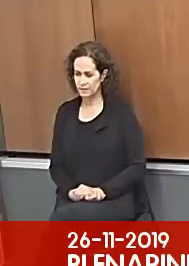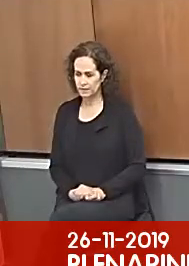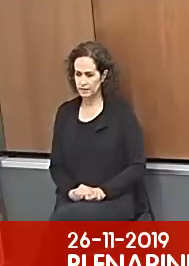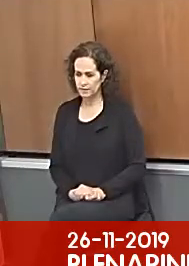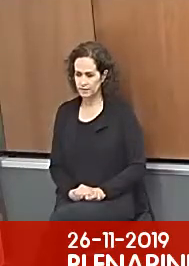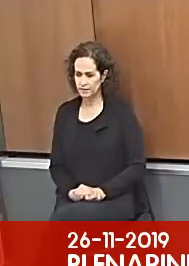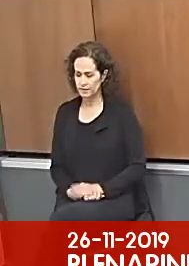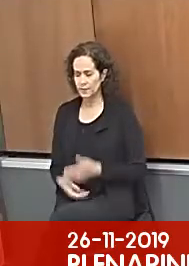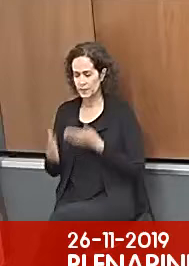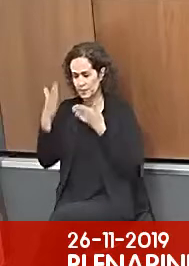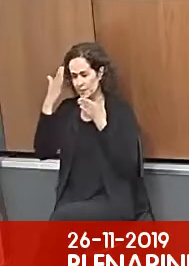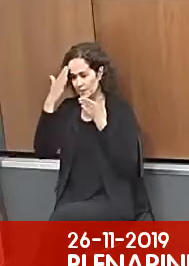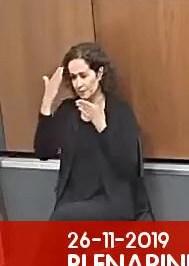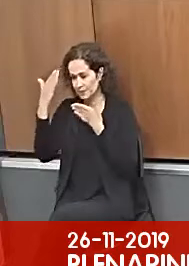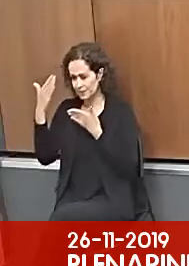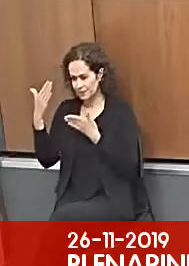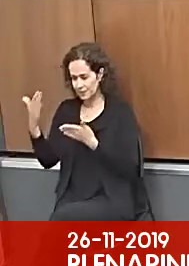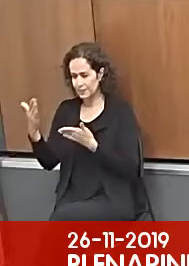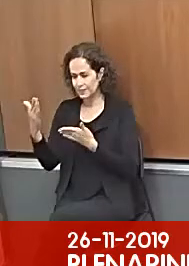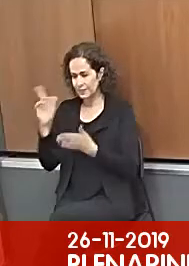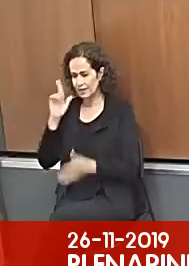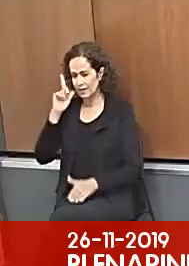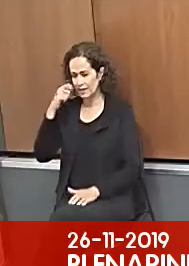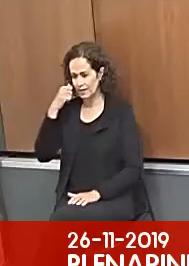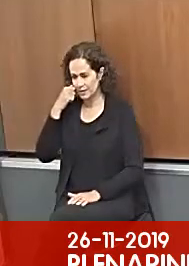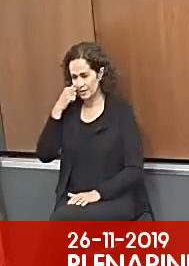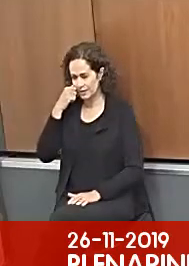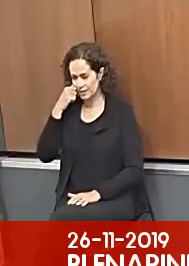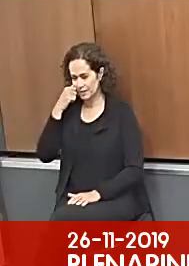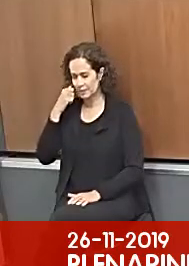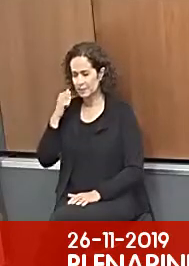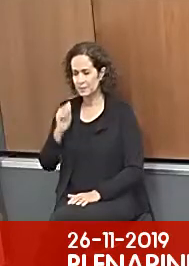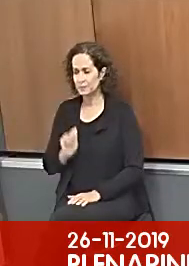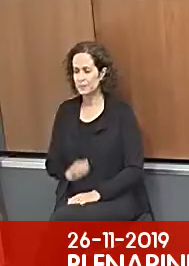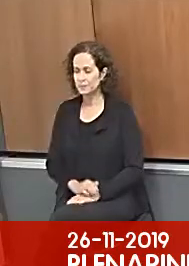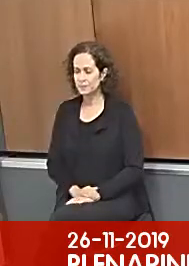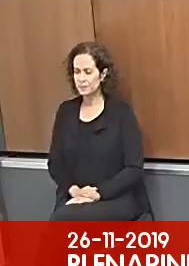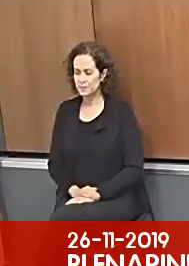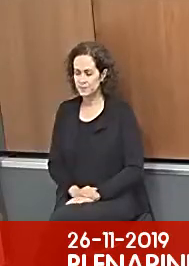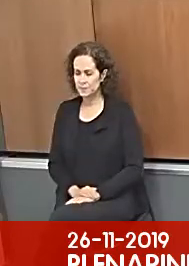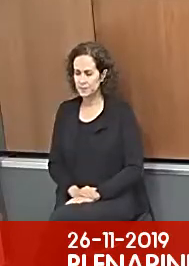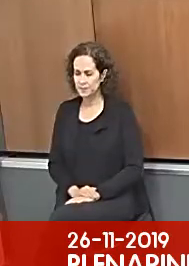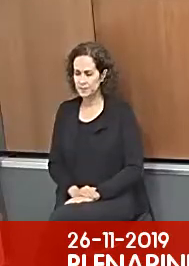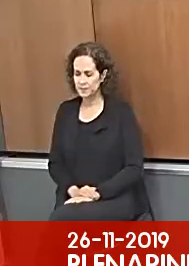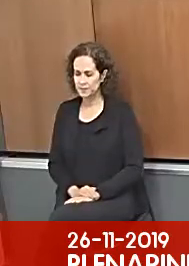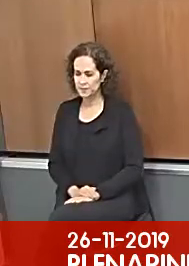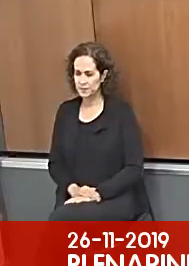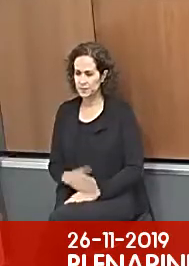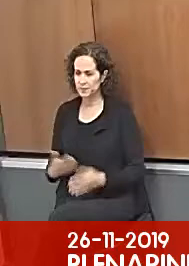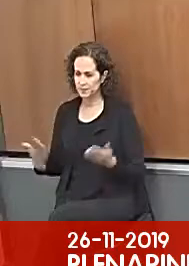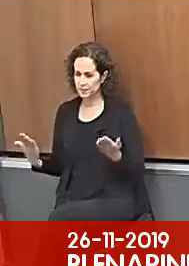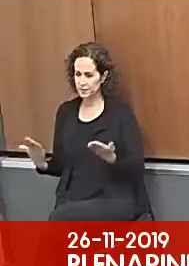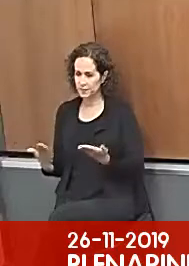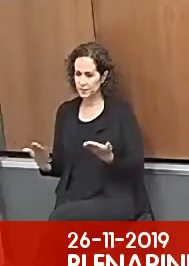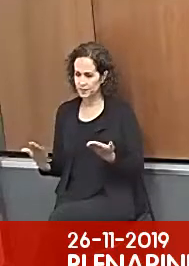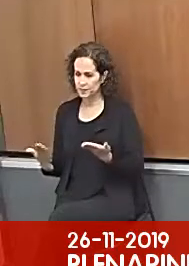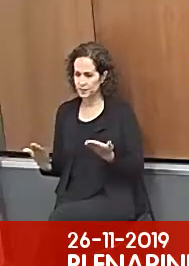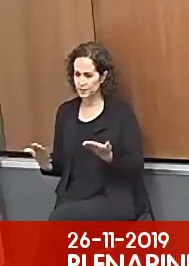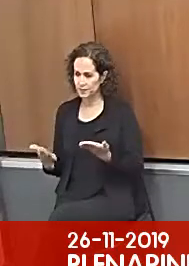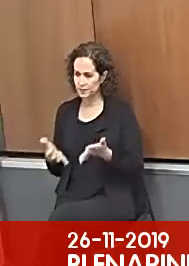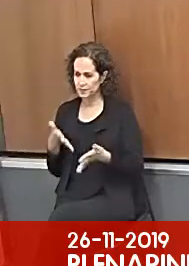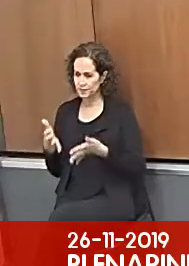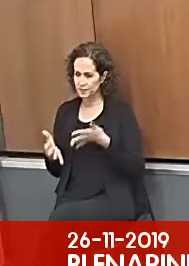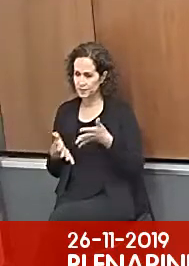Muito obrigado. Agradeço a Laís Cristiane Monteiro. Vou passar aqui, então, a